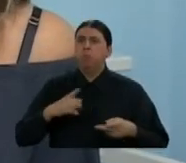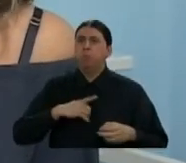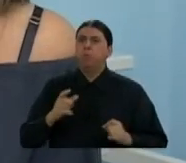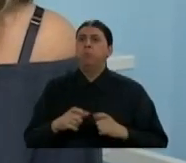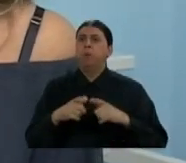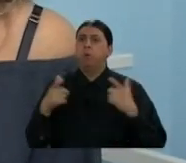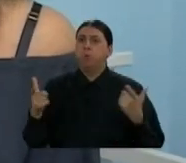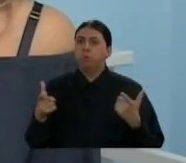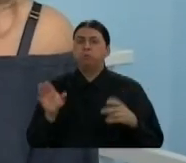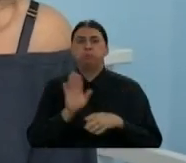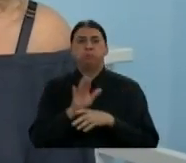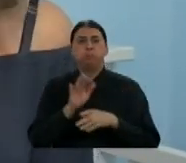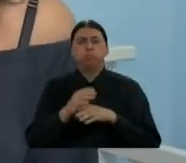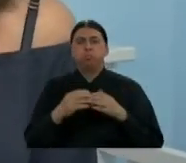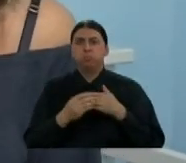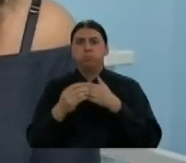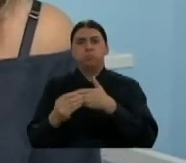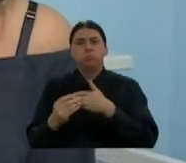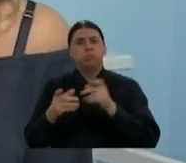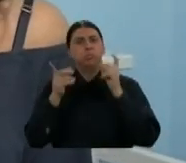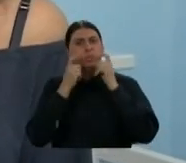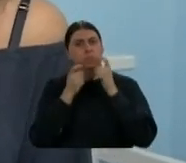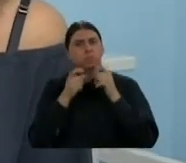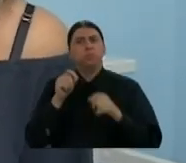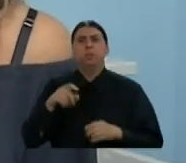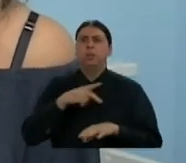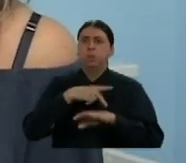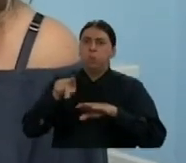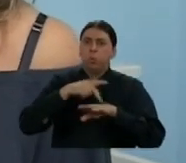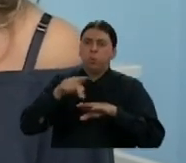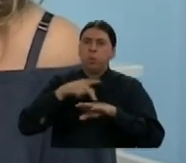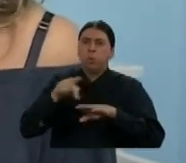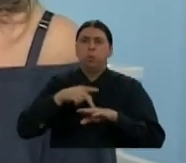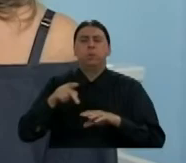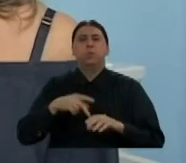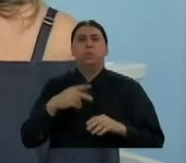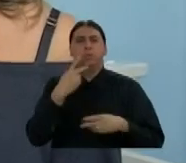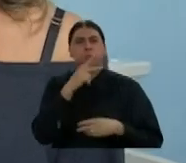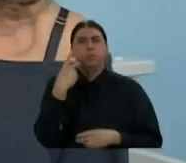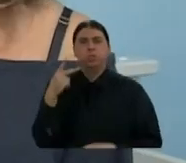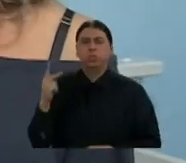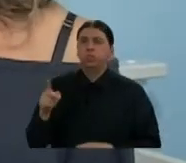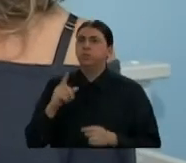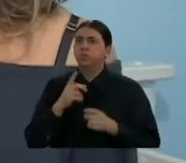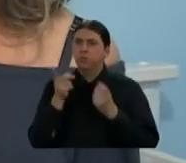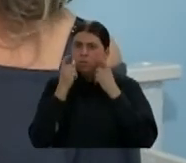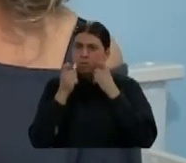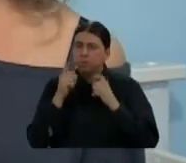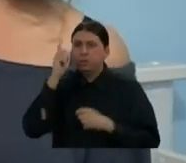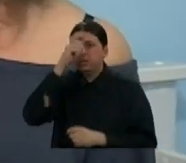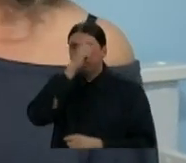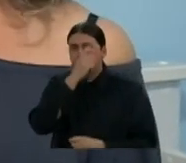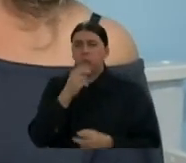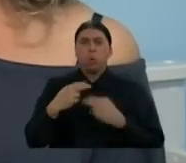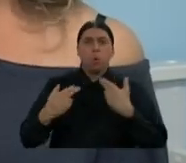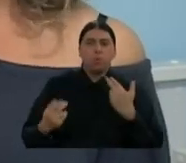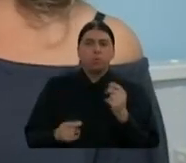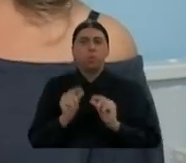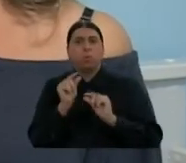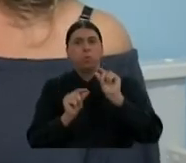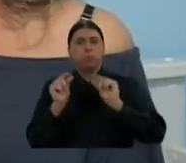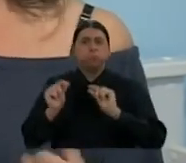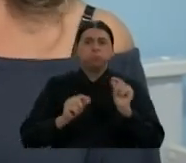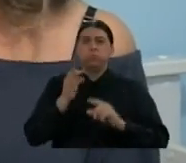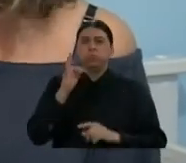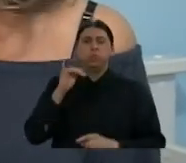ensinam ele porque percebem com a pureza deles eles percebem um pouco de dificuldade de algumas coisas que o hotel tem